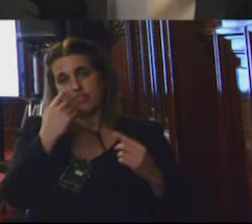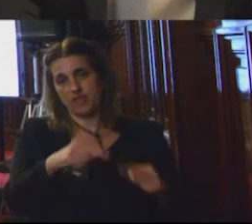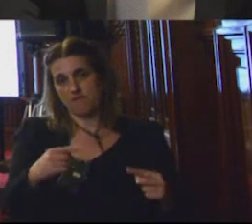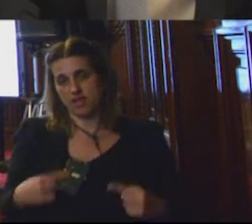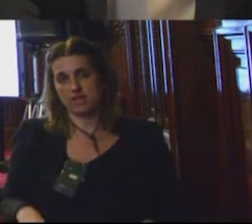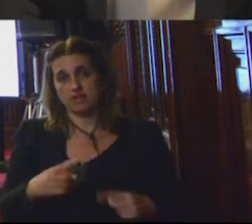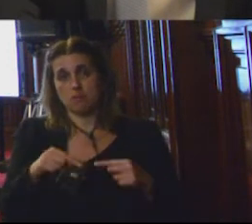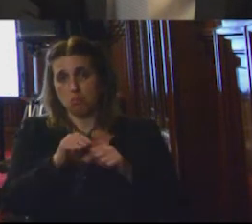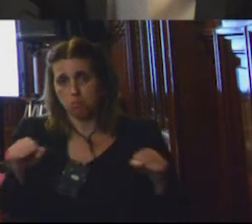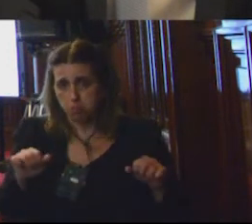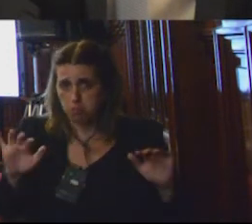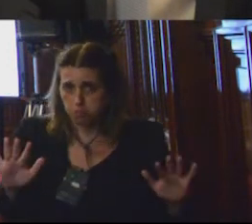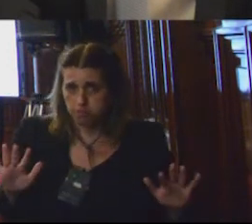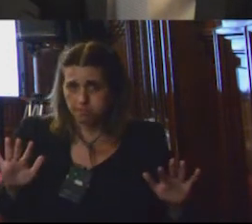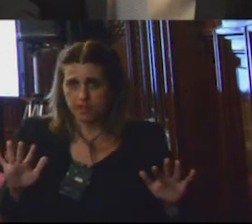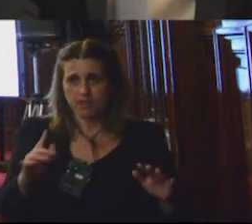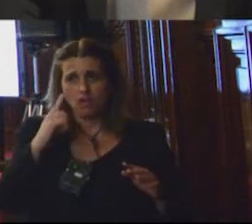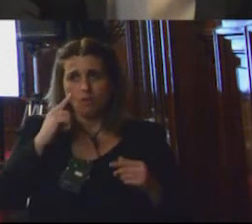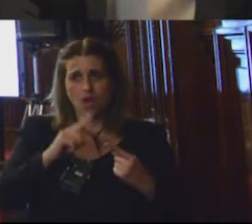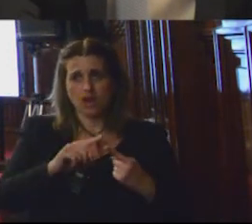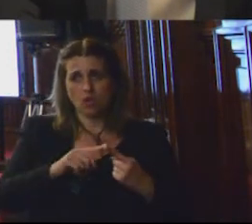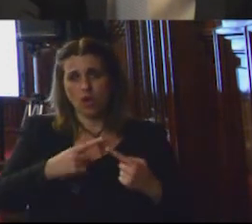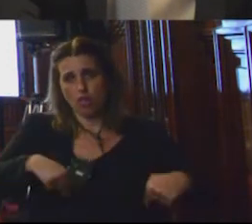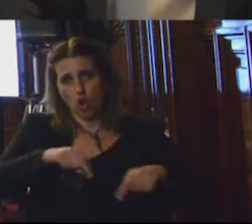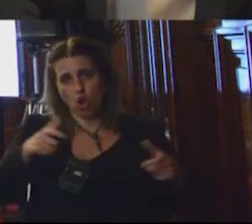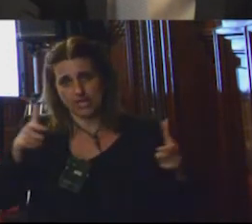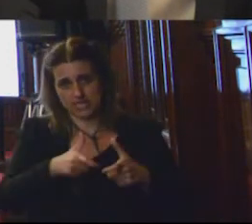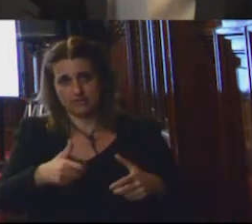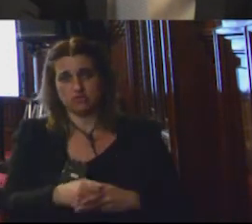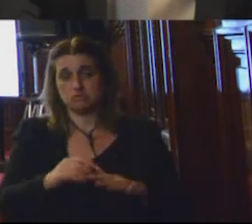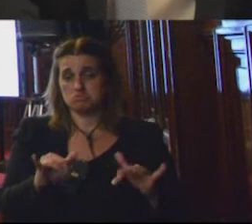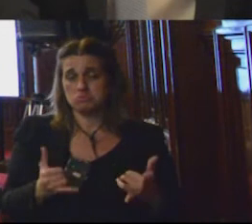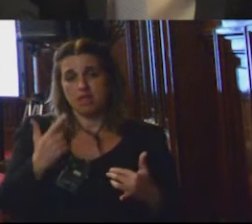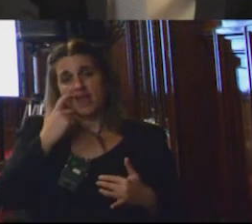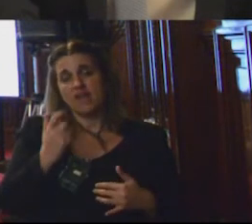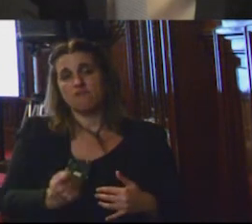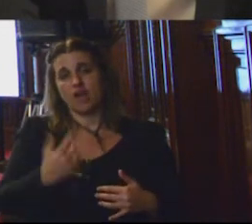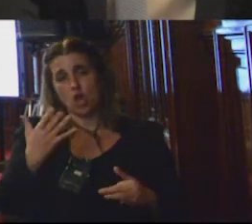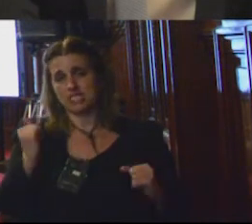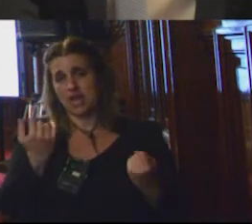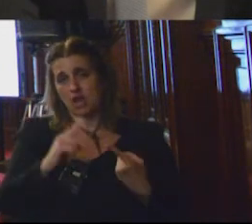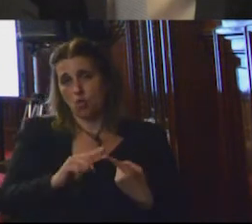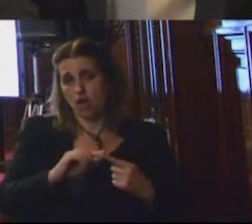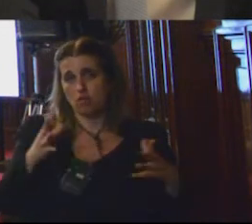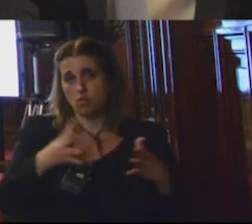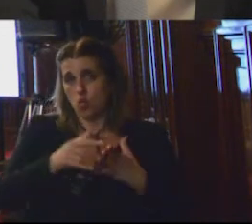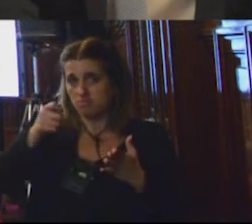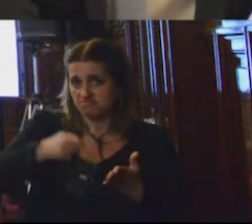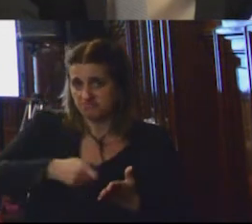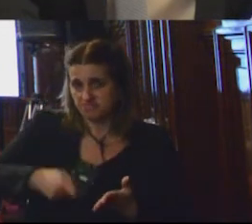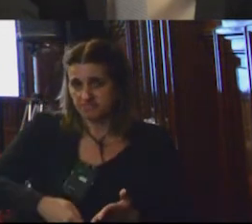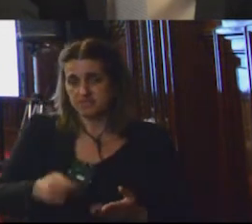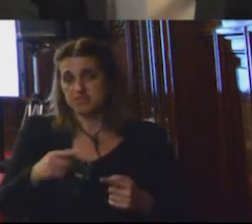coletiva. Portanto, invalidar o pactuado em convenção ou acordo coletivo de trabalho resultaria na limitação